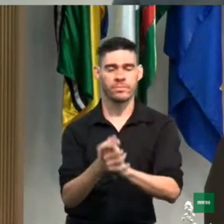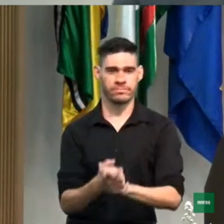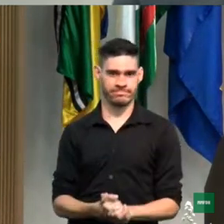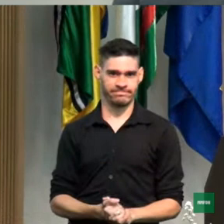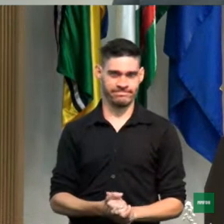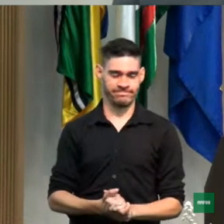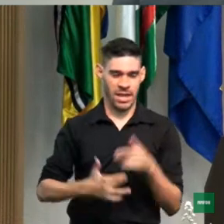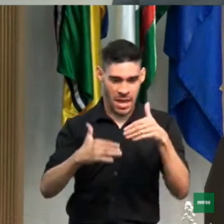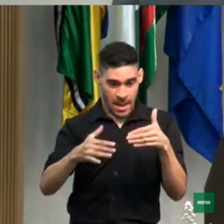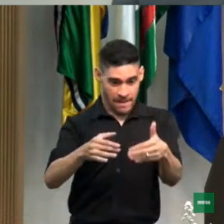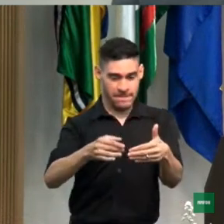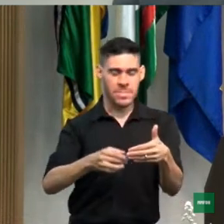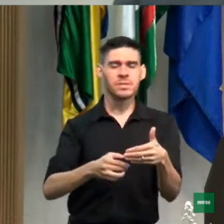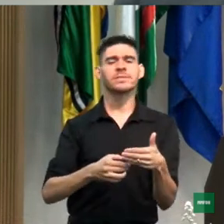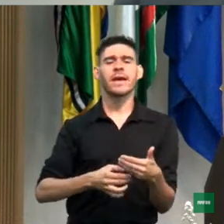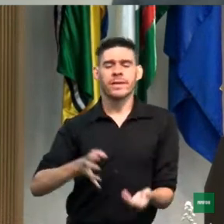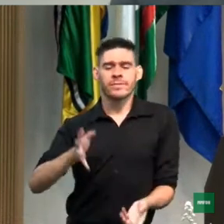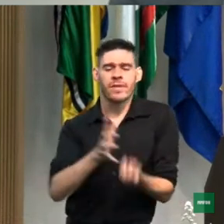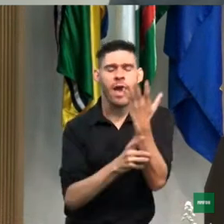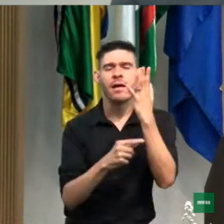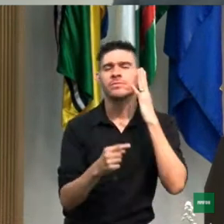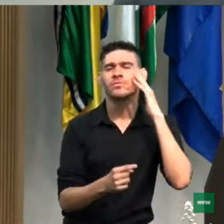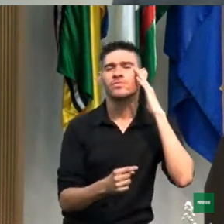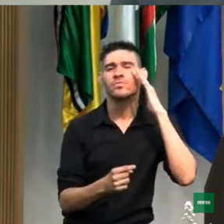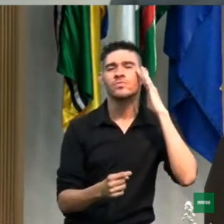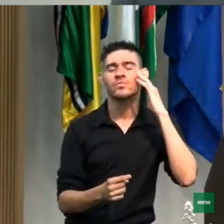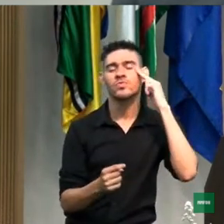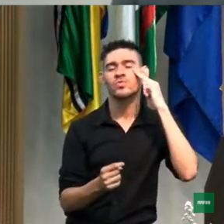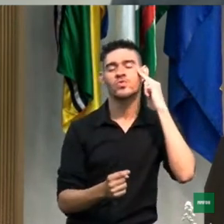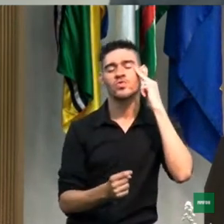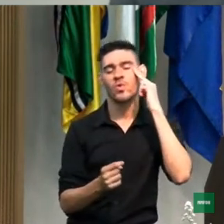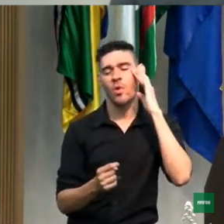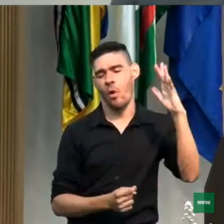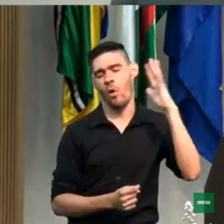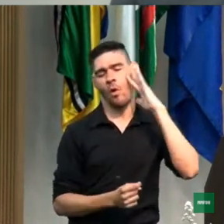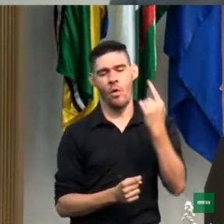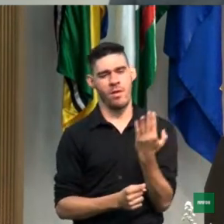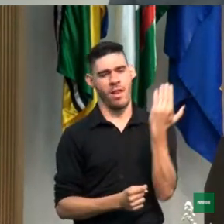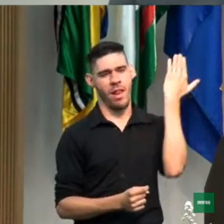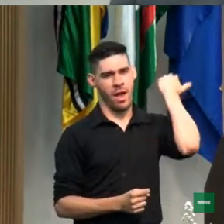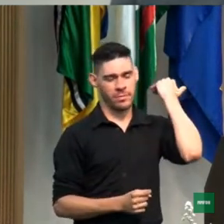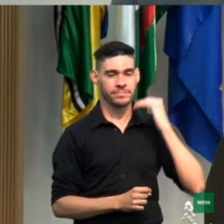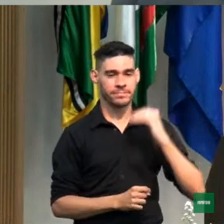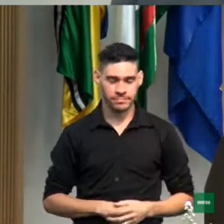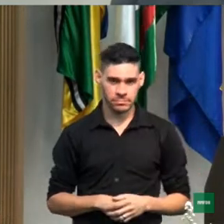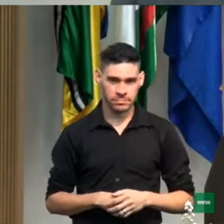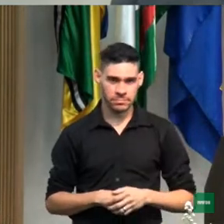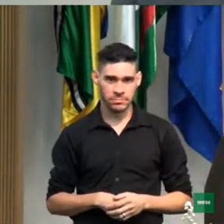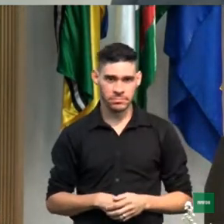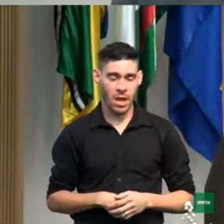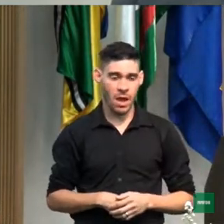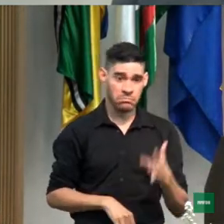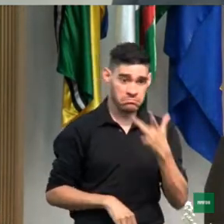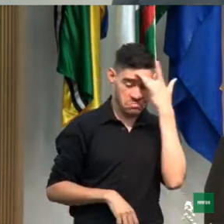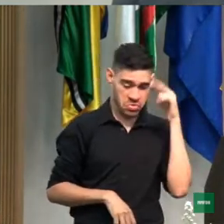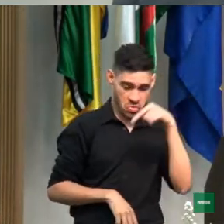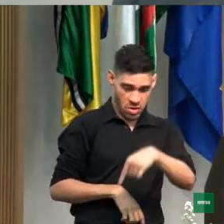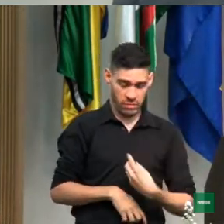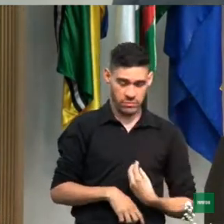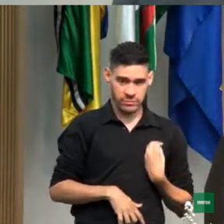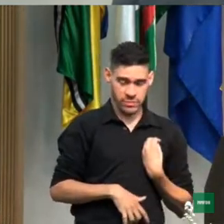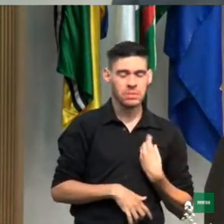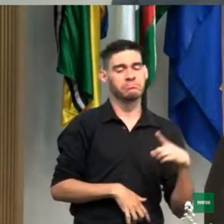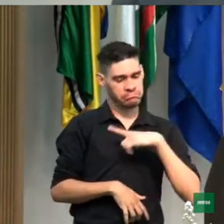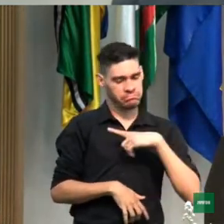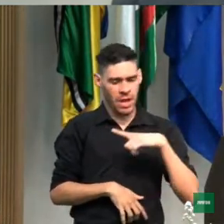com aquele sonho, deputado, que você teve lá atrás, que os meninos que estão aqui tiveram, lá naquele